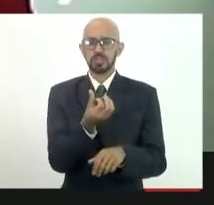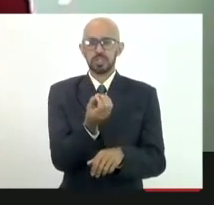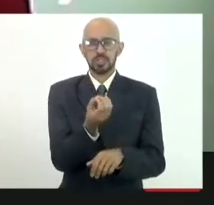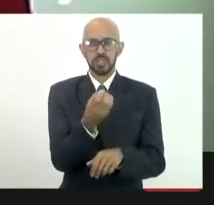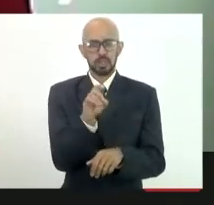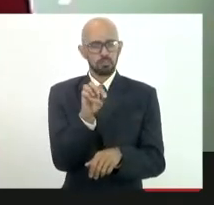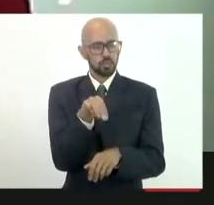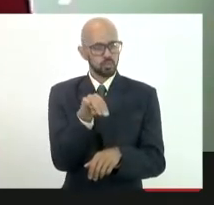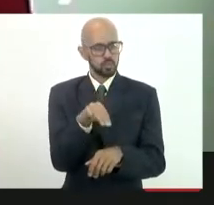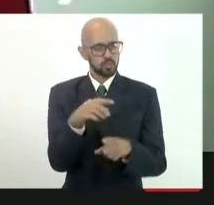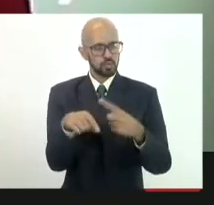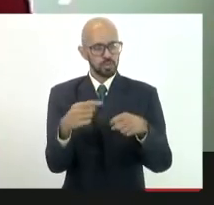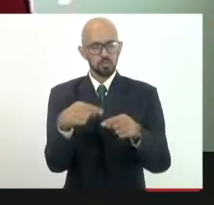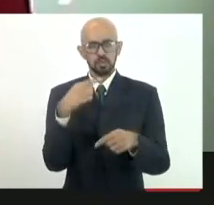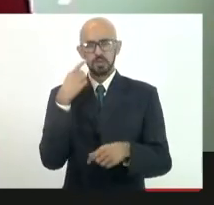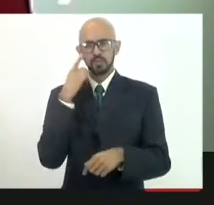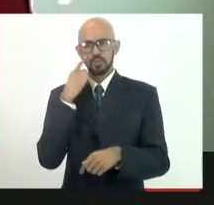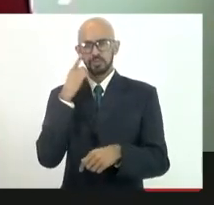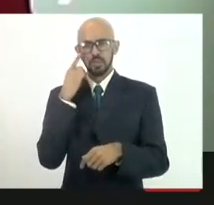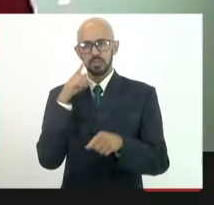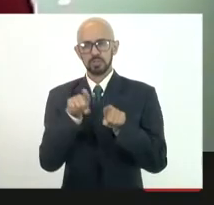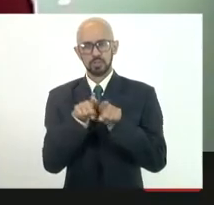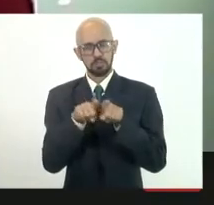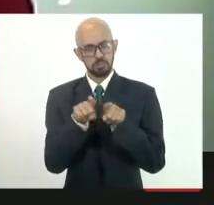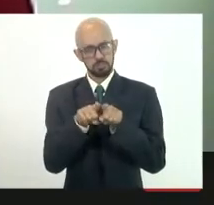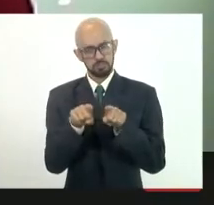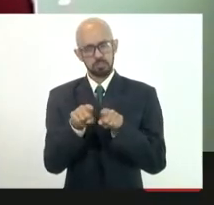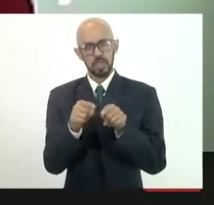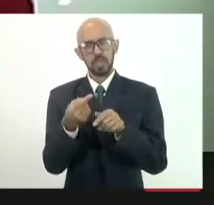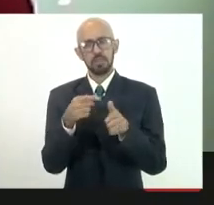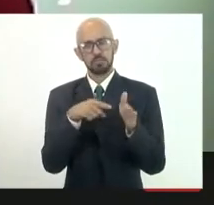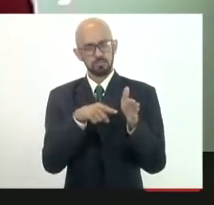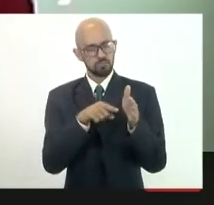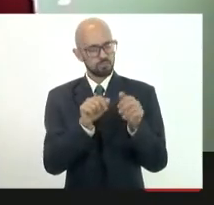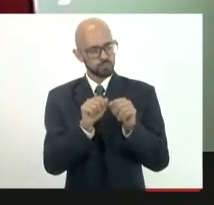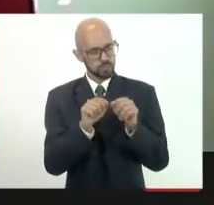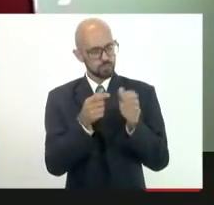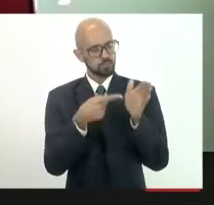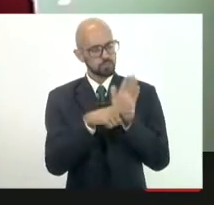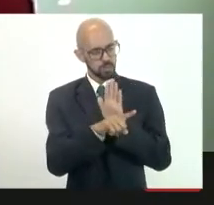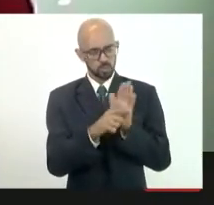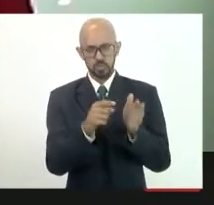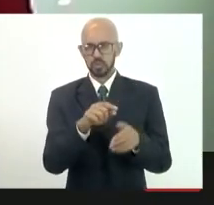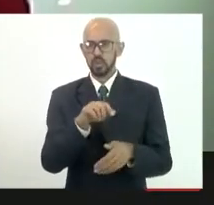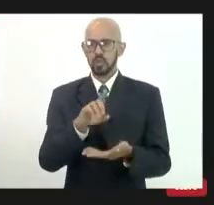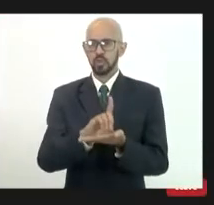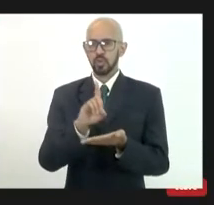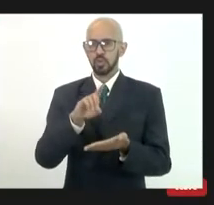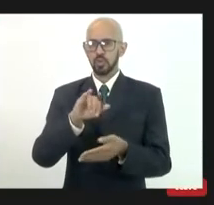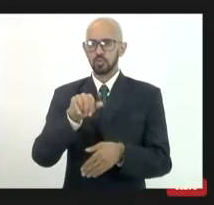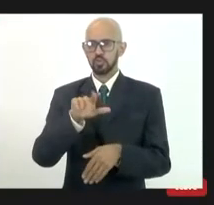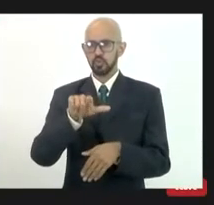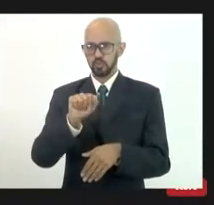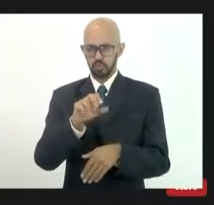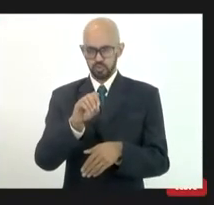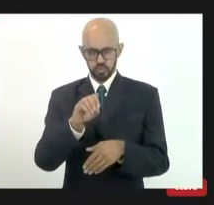abrir para os senhores deputados apresentarem suas considerações. Doutor Júlio, muito obrigada. Com a